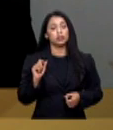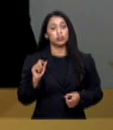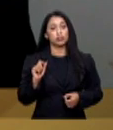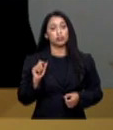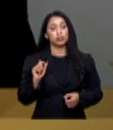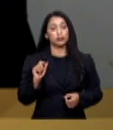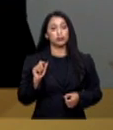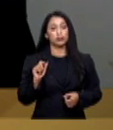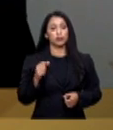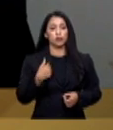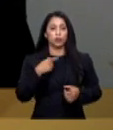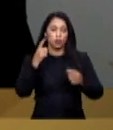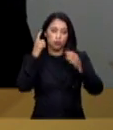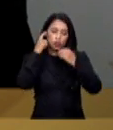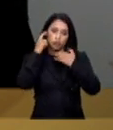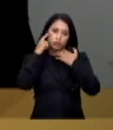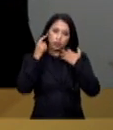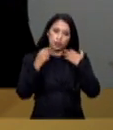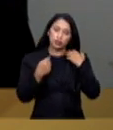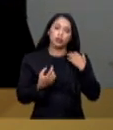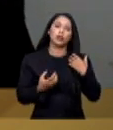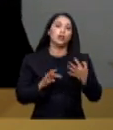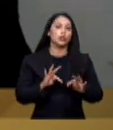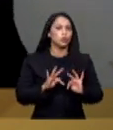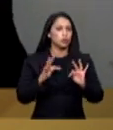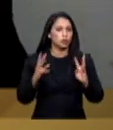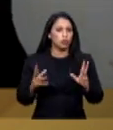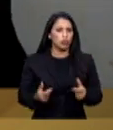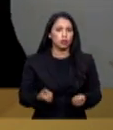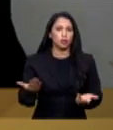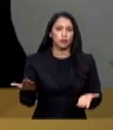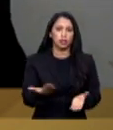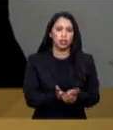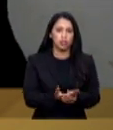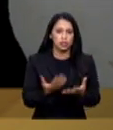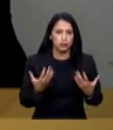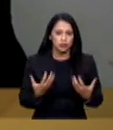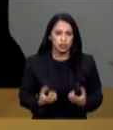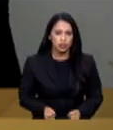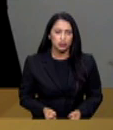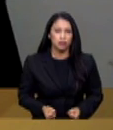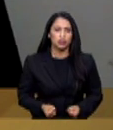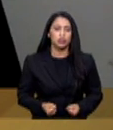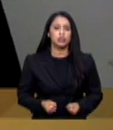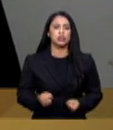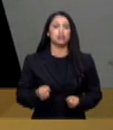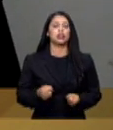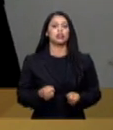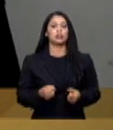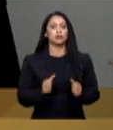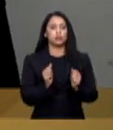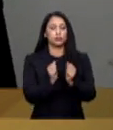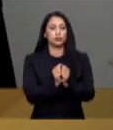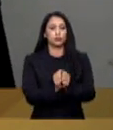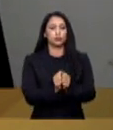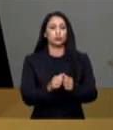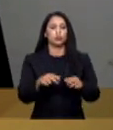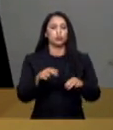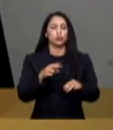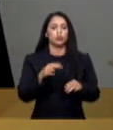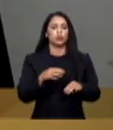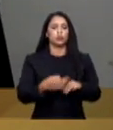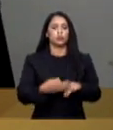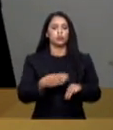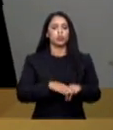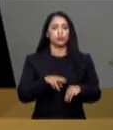Federal sequência. Da Ordem. Eu conheço integralmente da ação com as vênias do ministro Nunes Marques, mas quanto ao